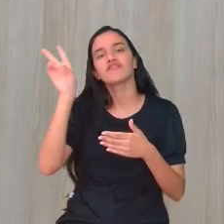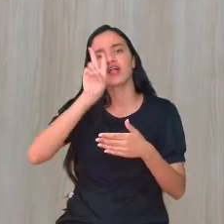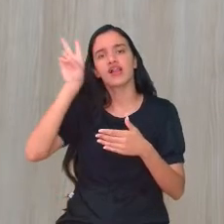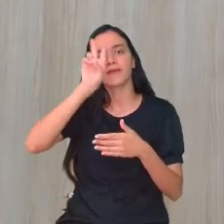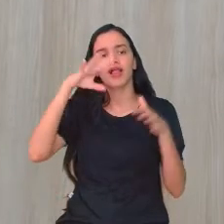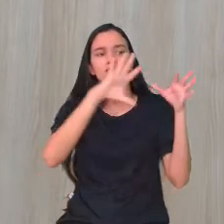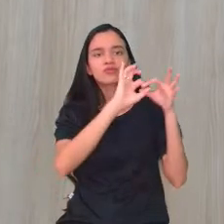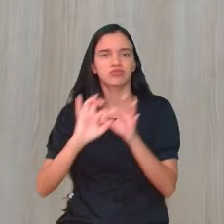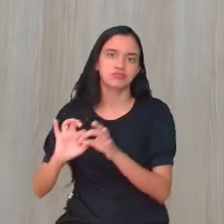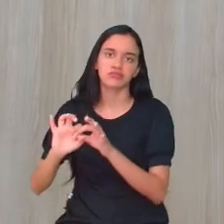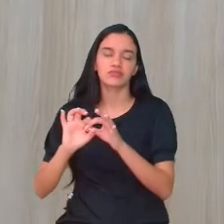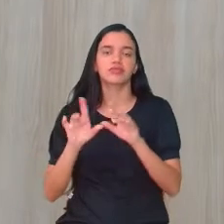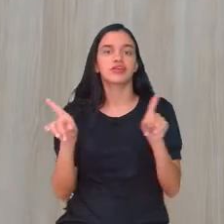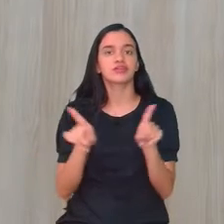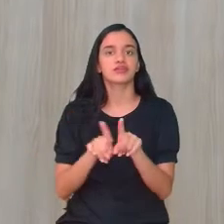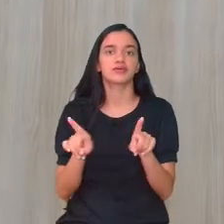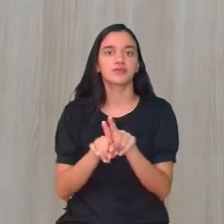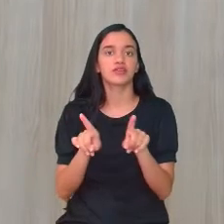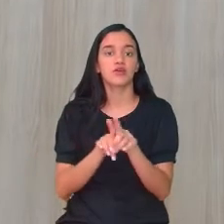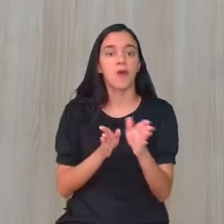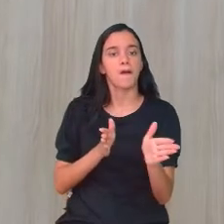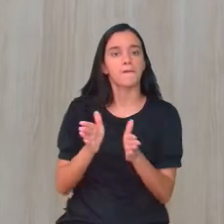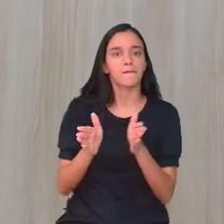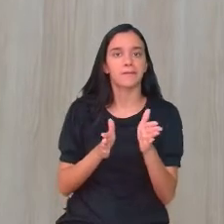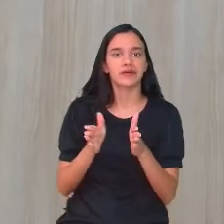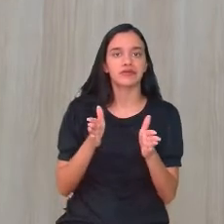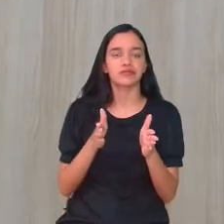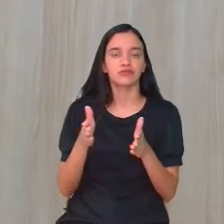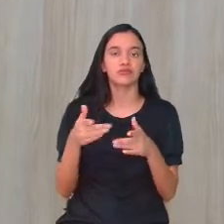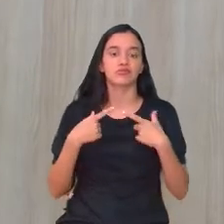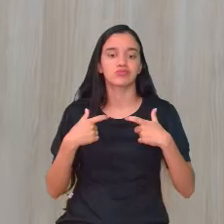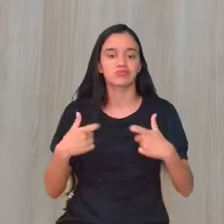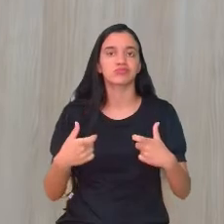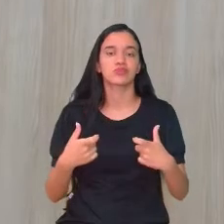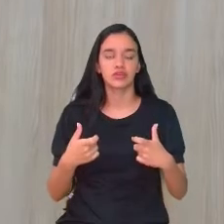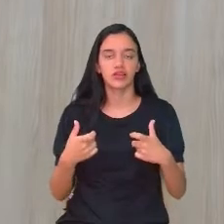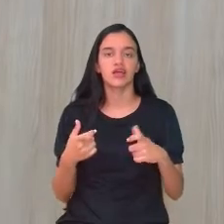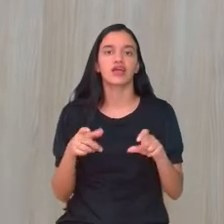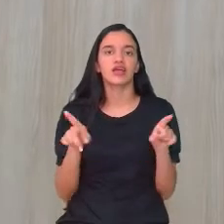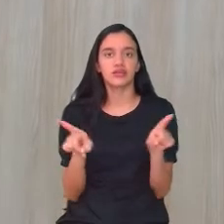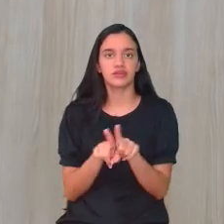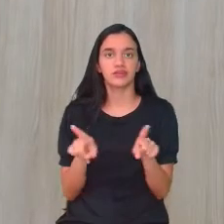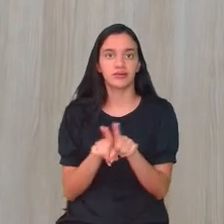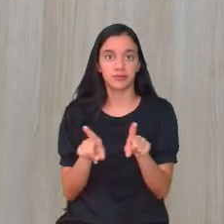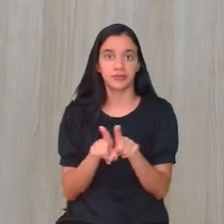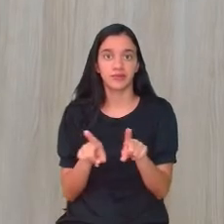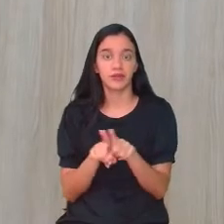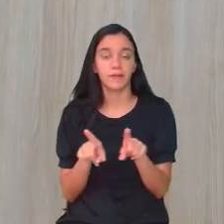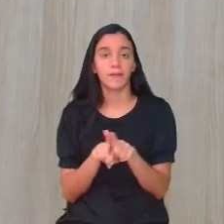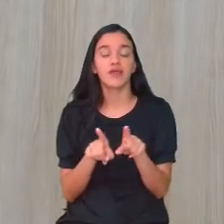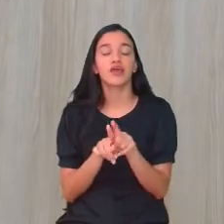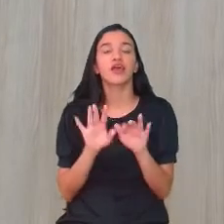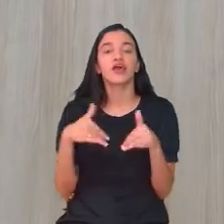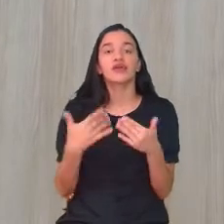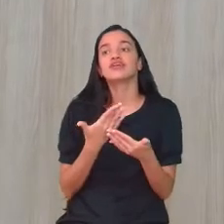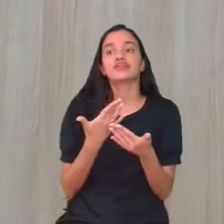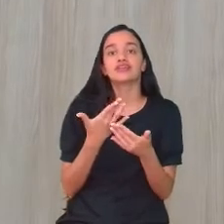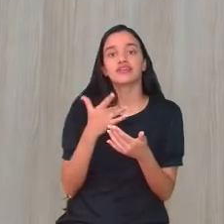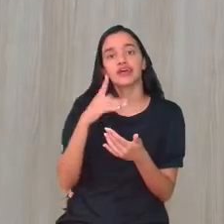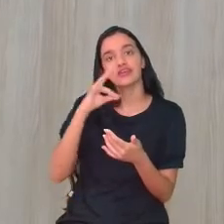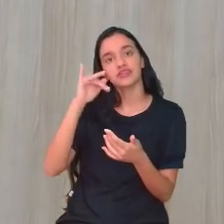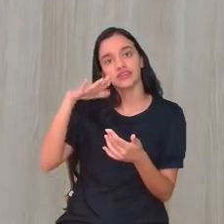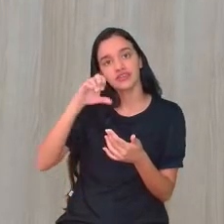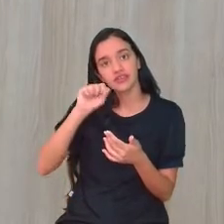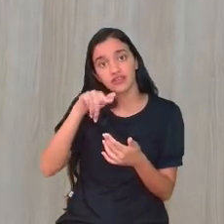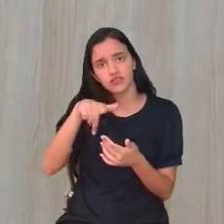nesse contexto, né, do chamado período entre guerras, né, e sob o efeito, né, das crises de 29, se